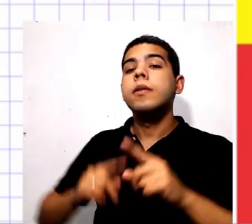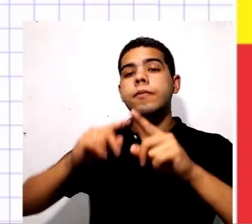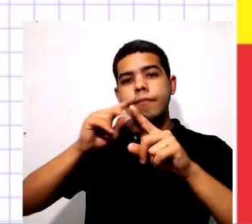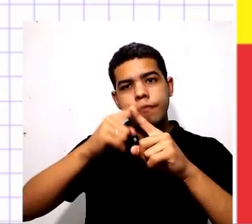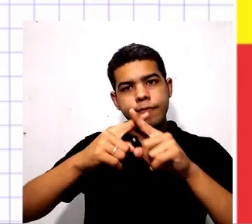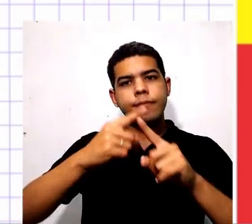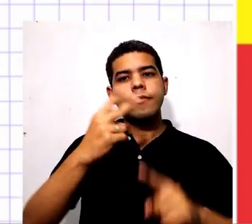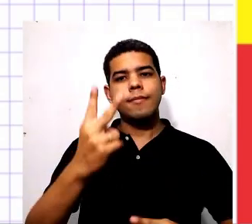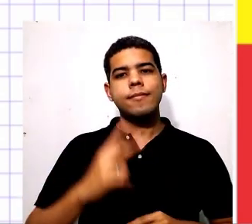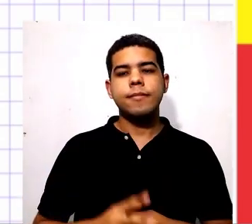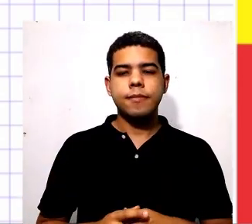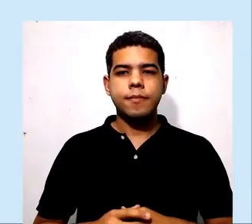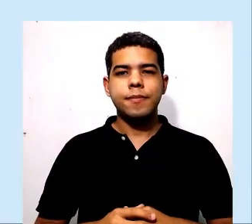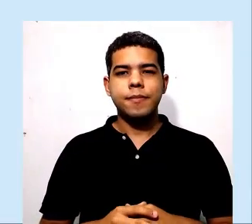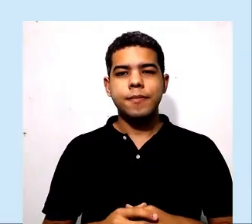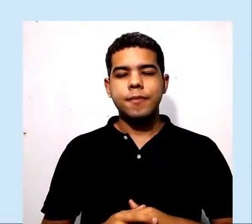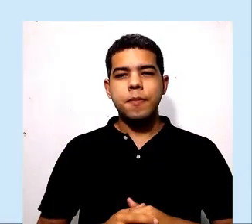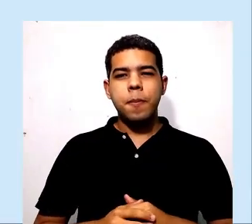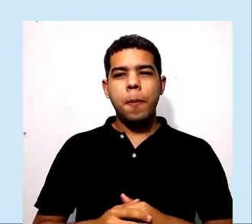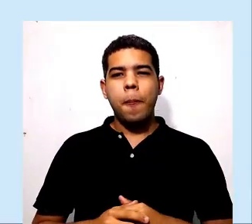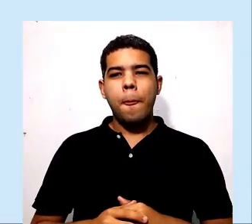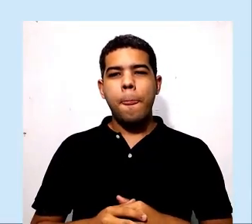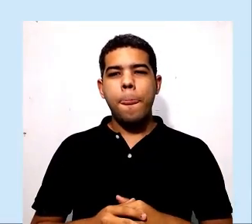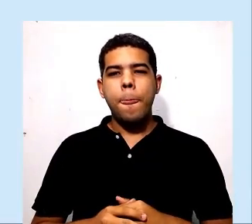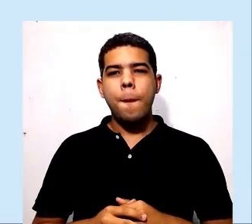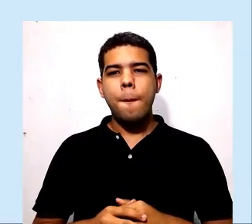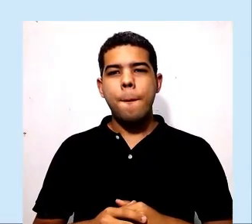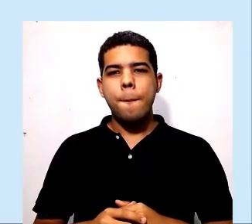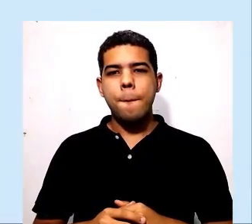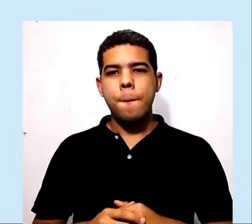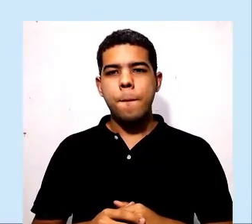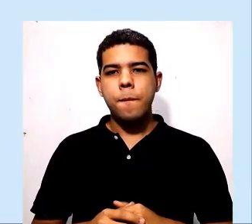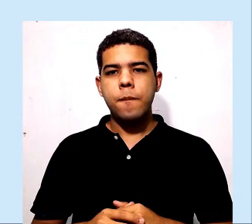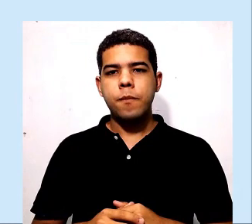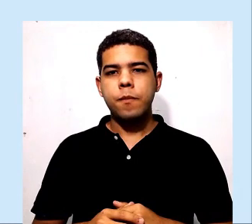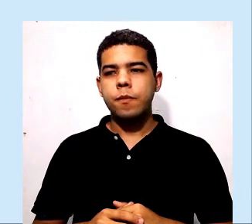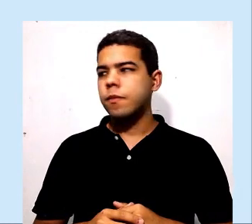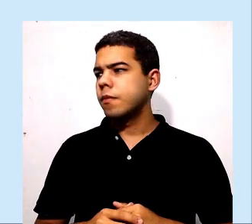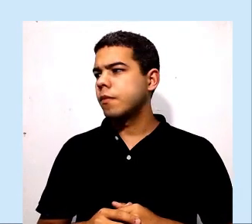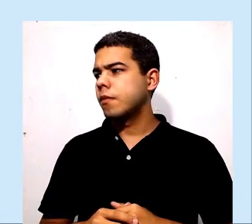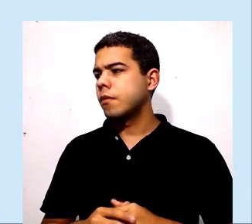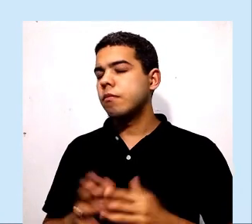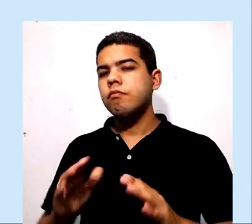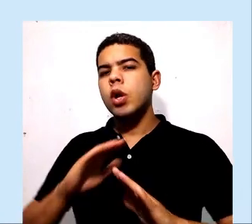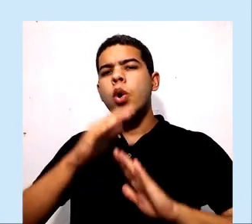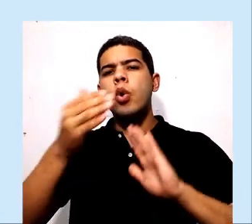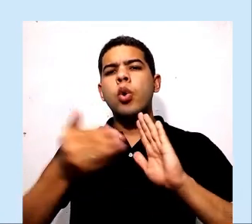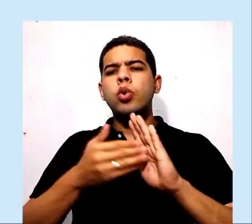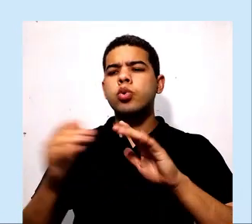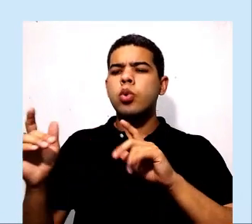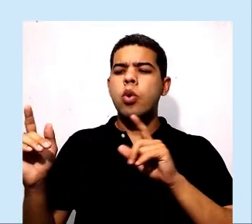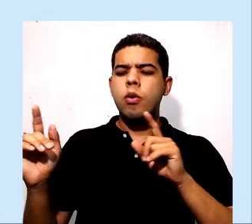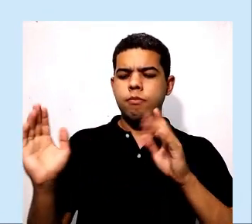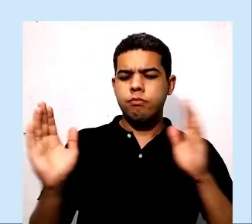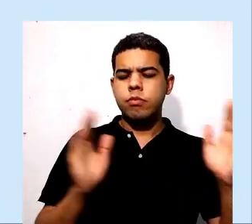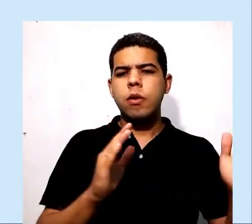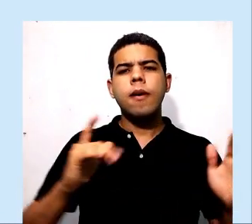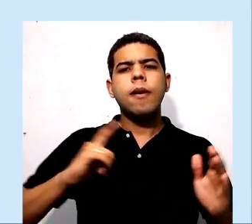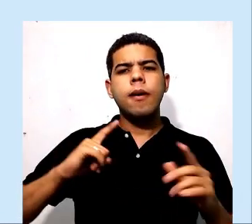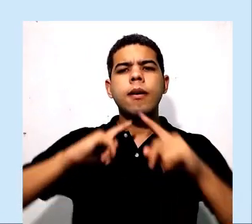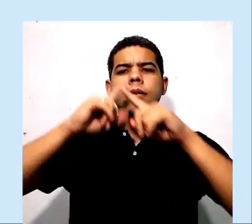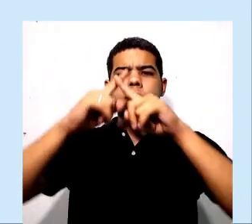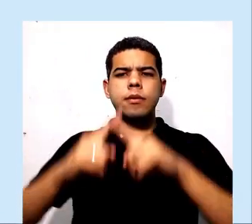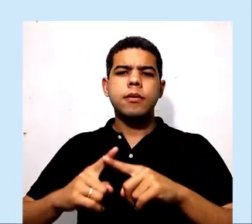também, vezes 2. Voltando aqui, todos os lados vão multiplicar, nesse exemplo, por 2. Se eu for